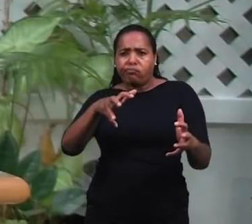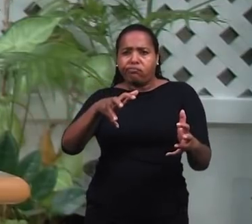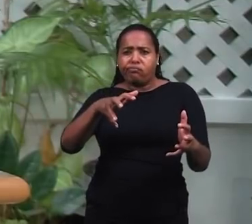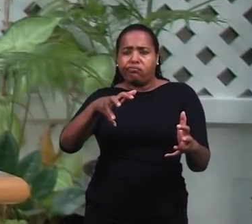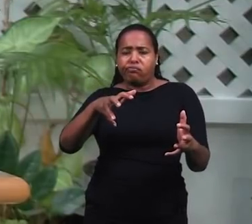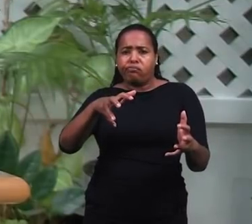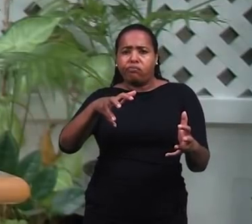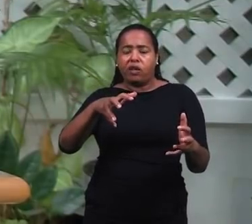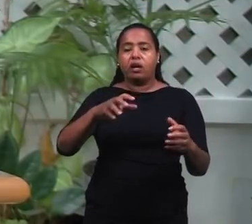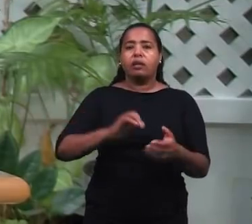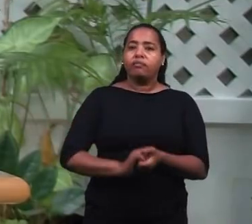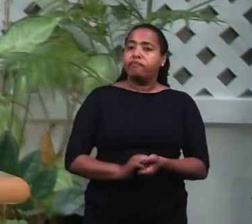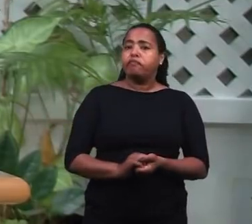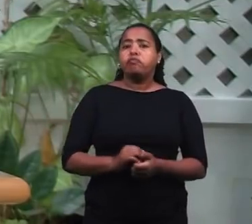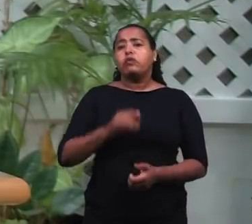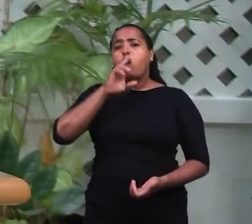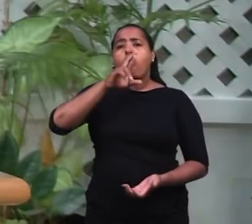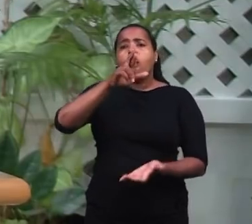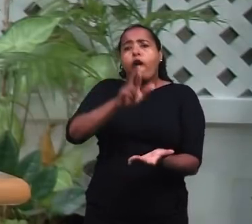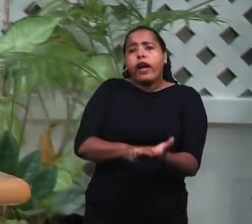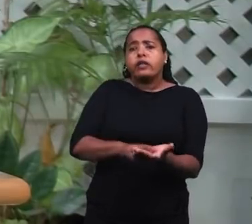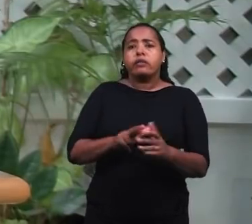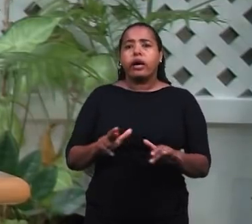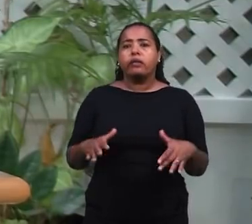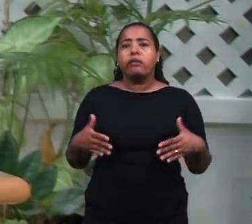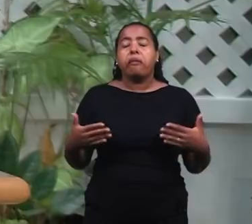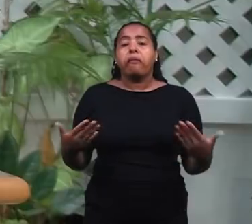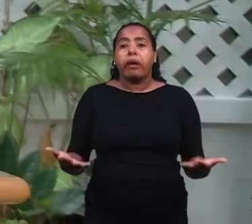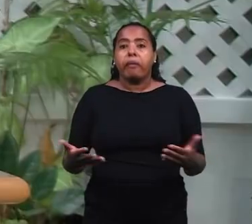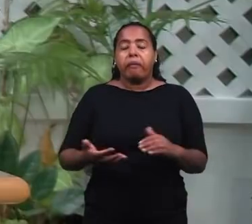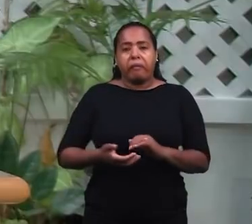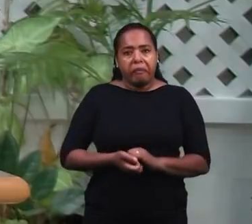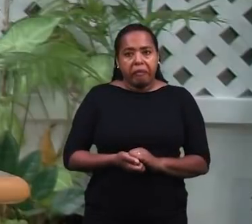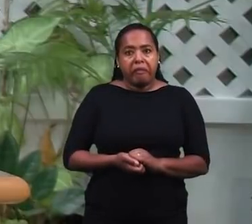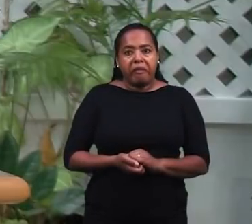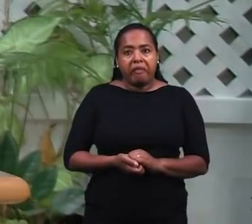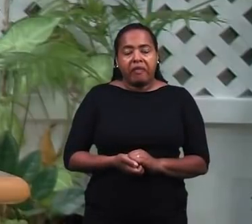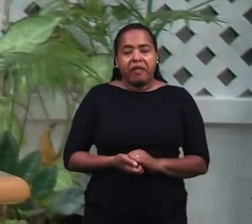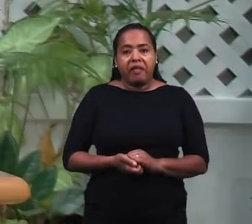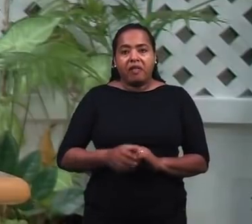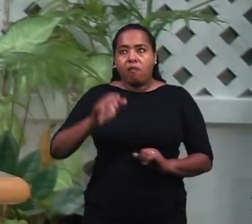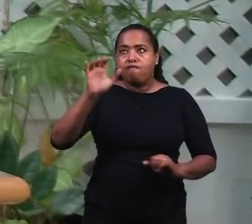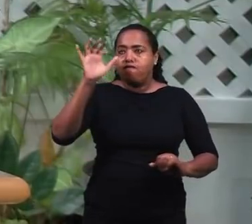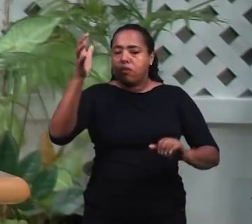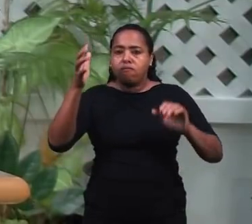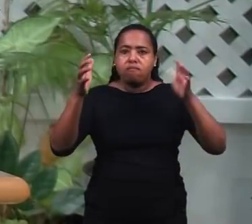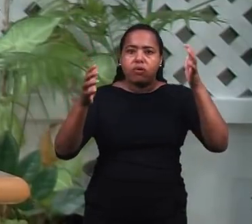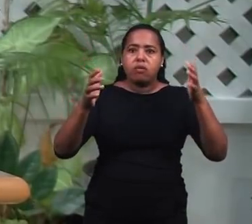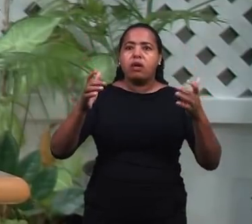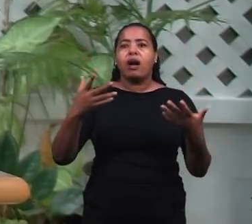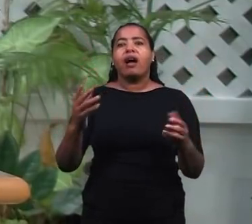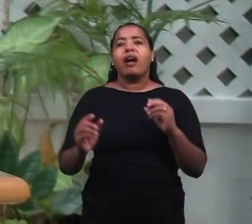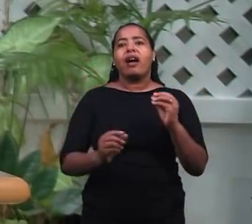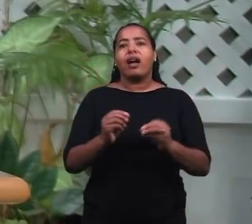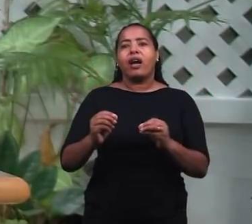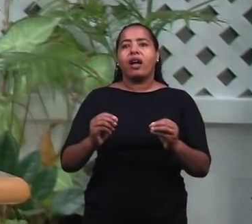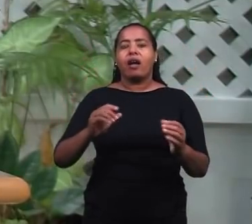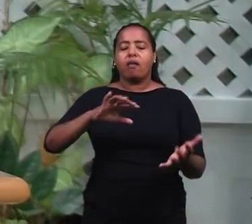degradado. E os resultados disso, naturais, é do seu